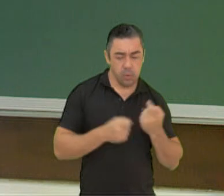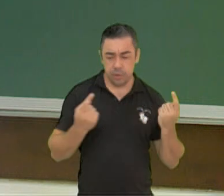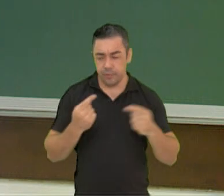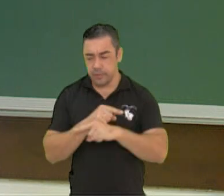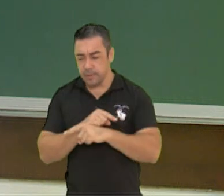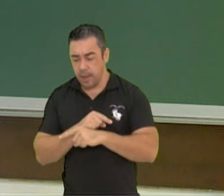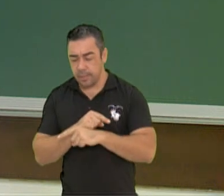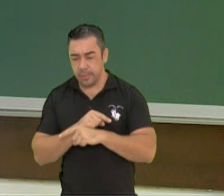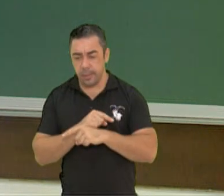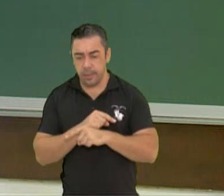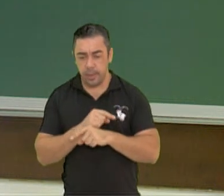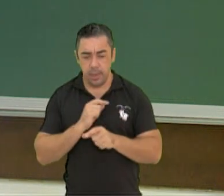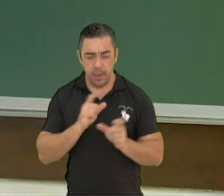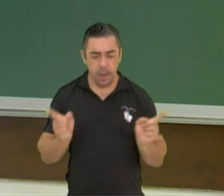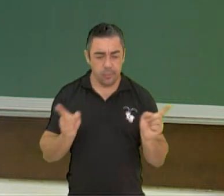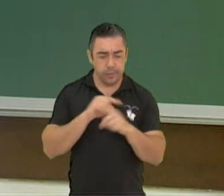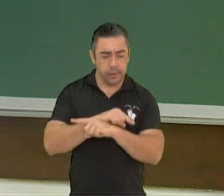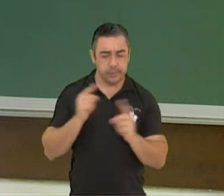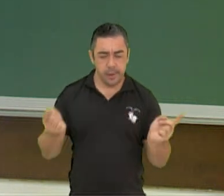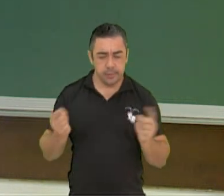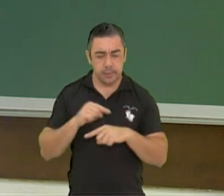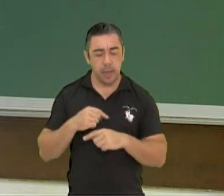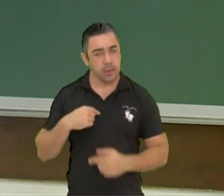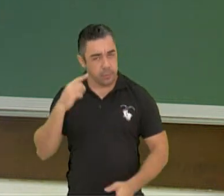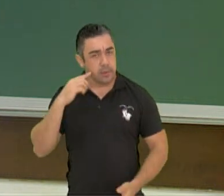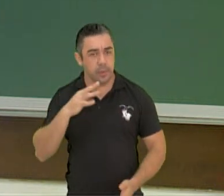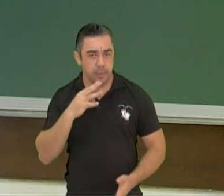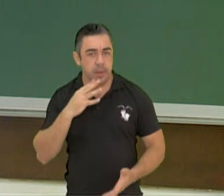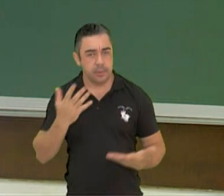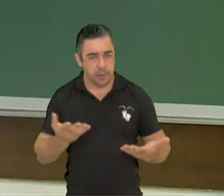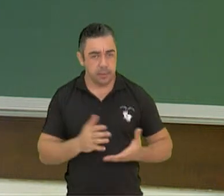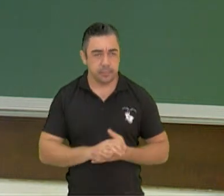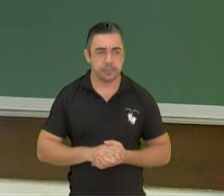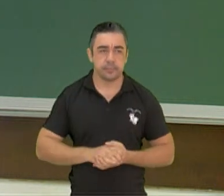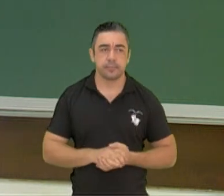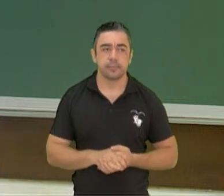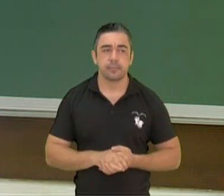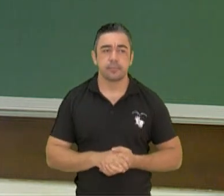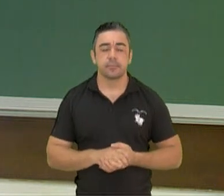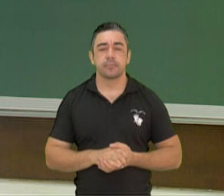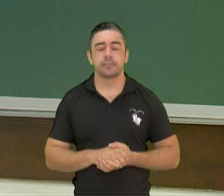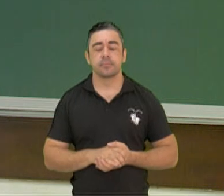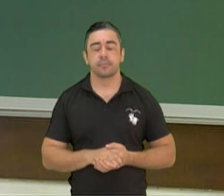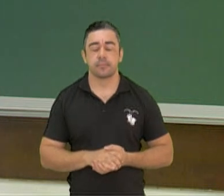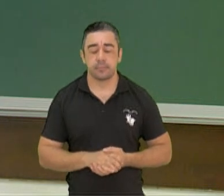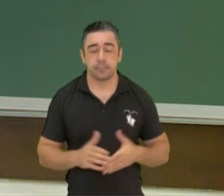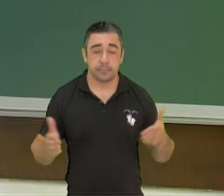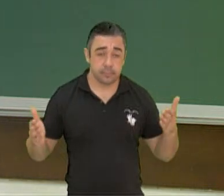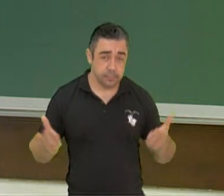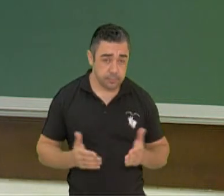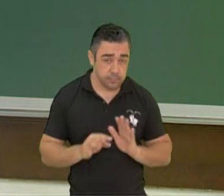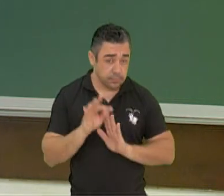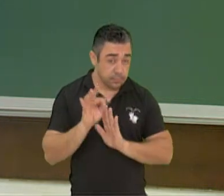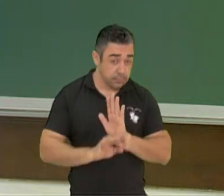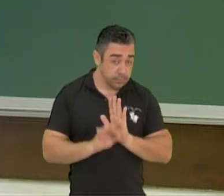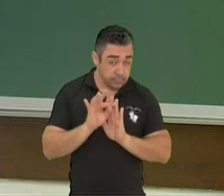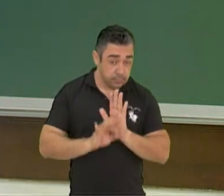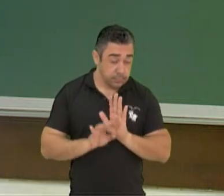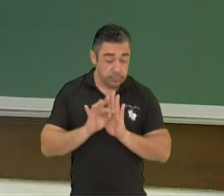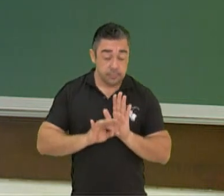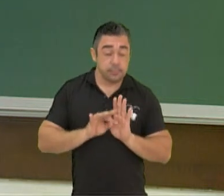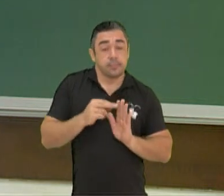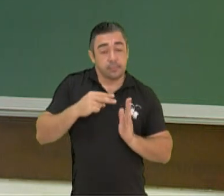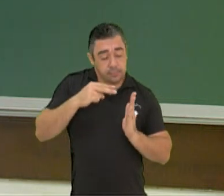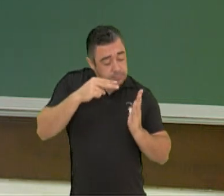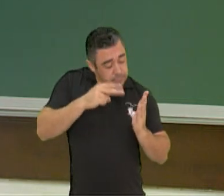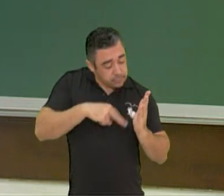oposição, né? A alternância, aí eu tenho que conhecê-las. Então, vamos agora a um textozinho, vamos à